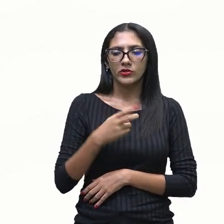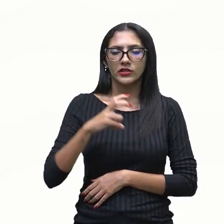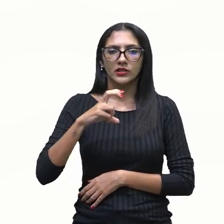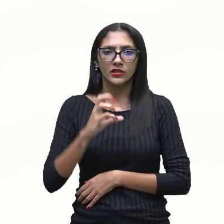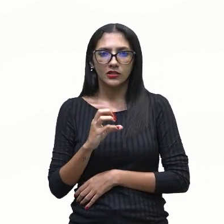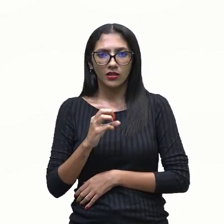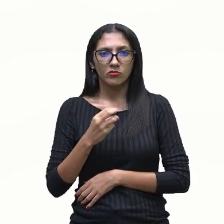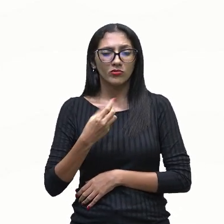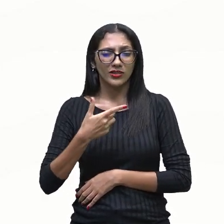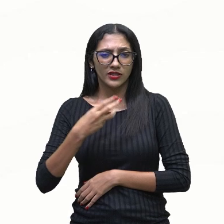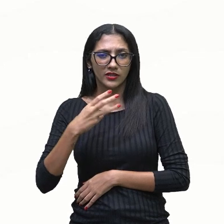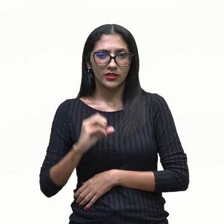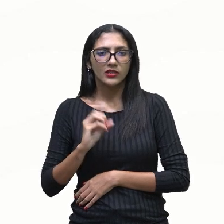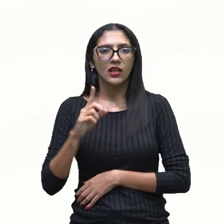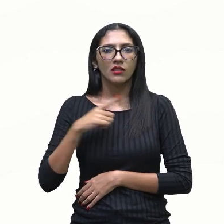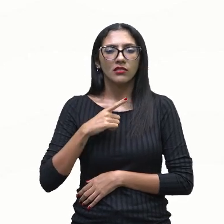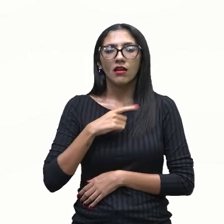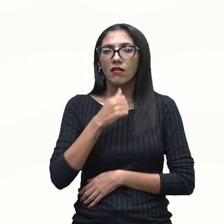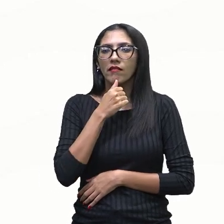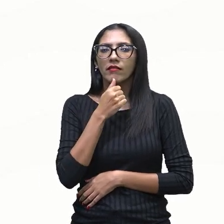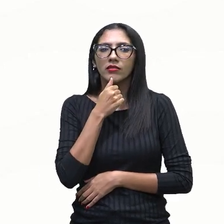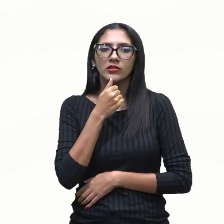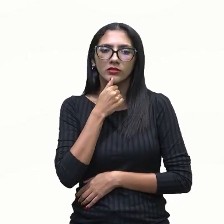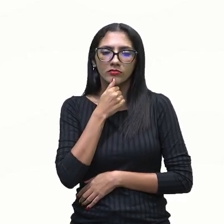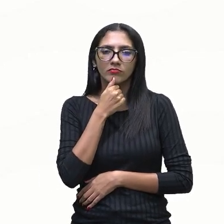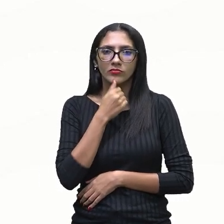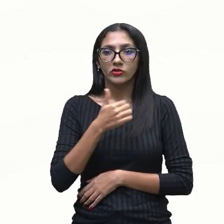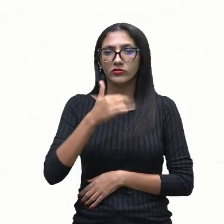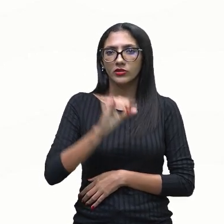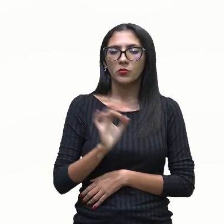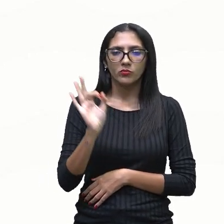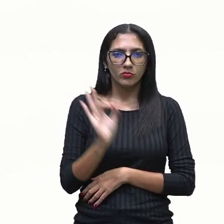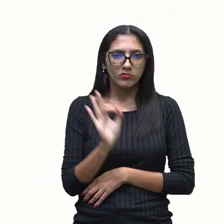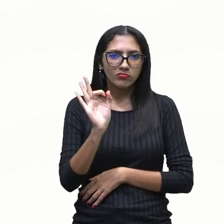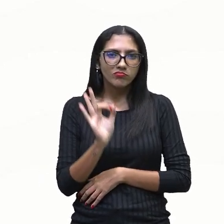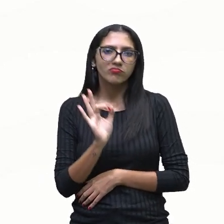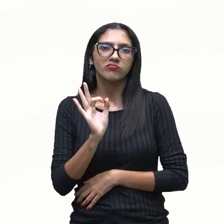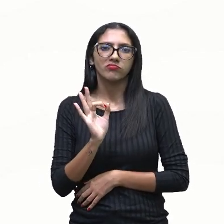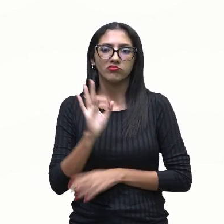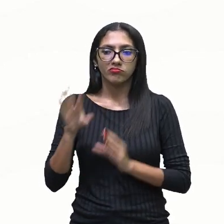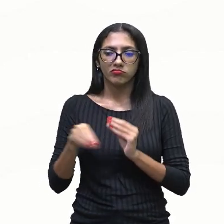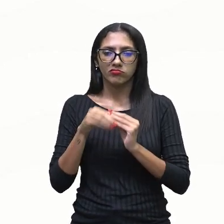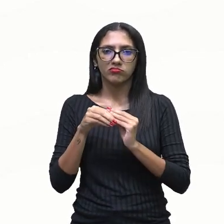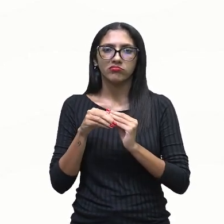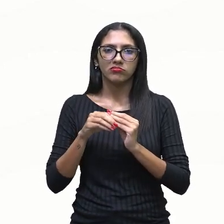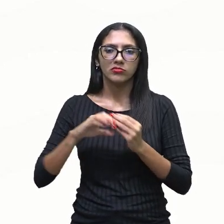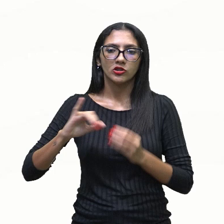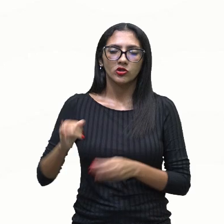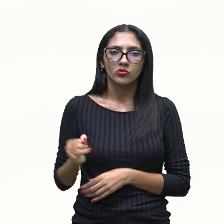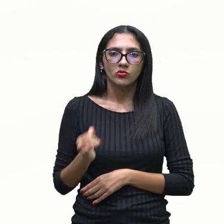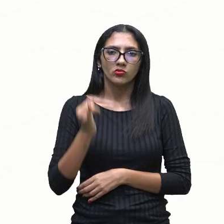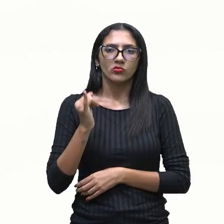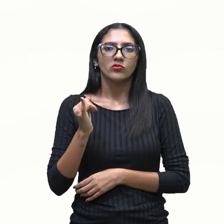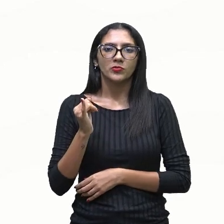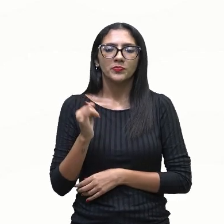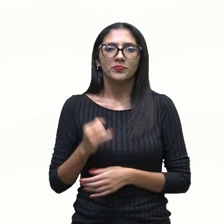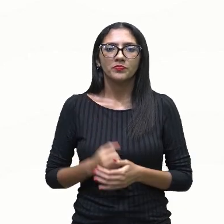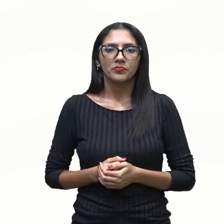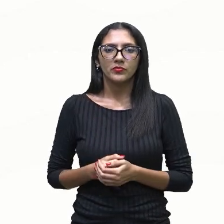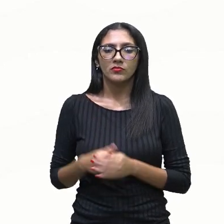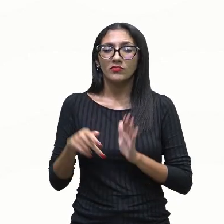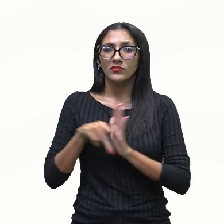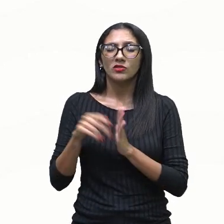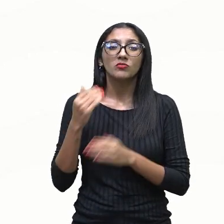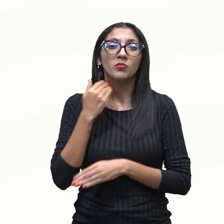230, ainda assim vão ser incididos os 10% de juros, que é justamente o valor de juros que o banco